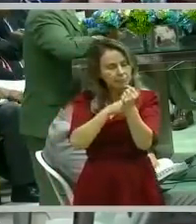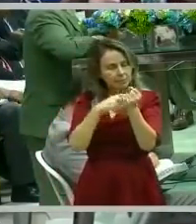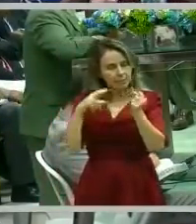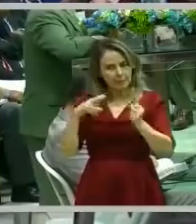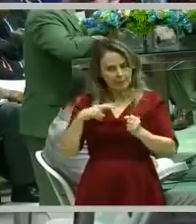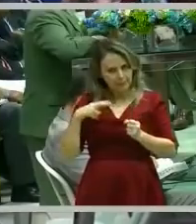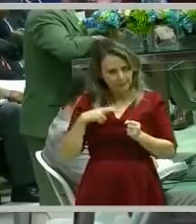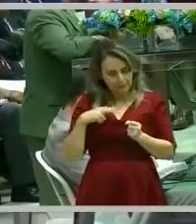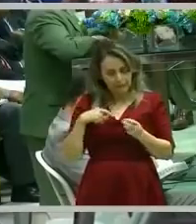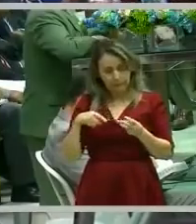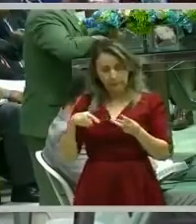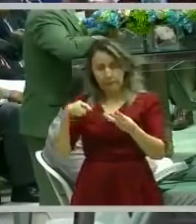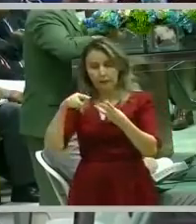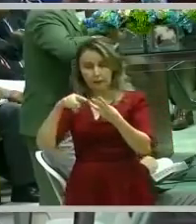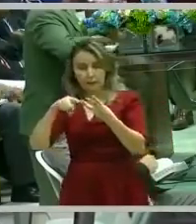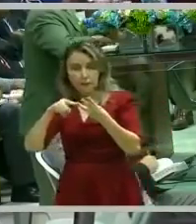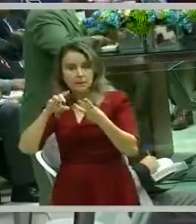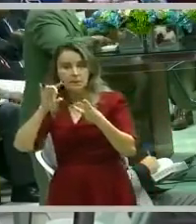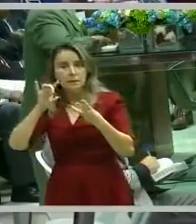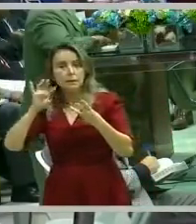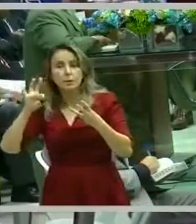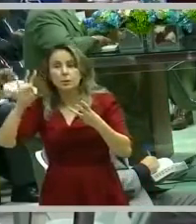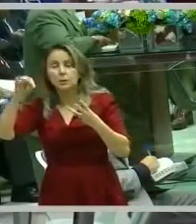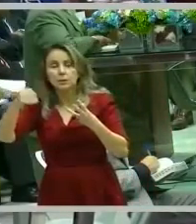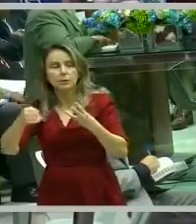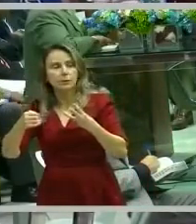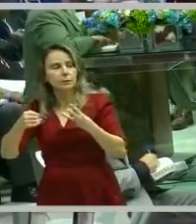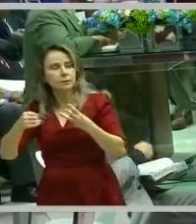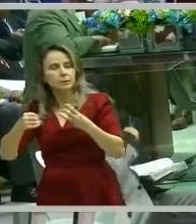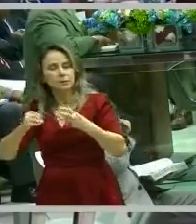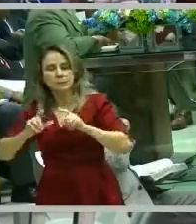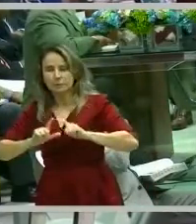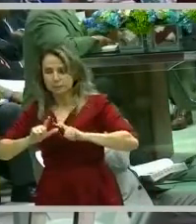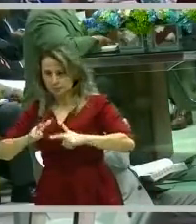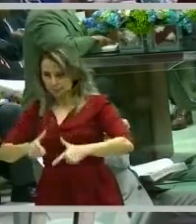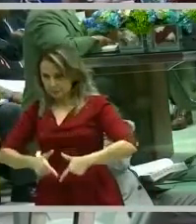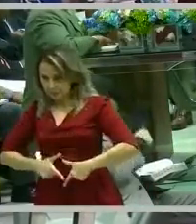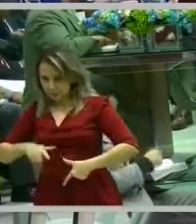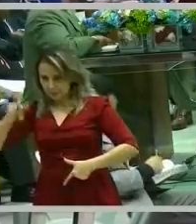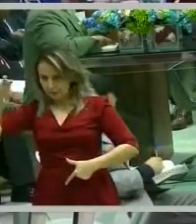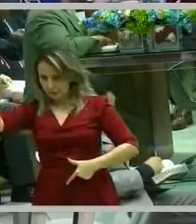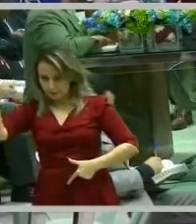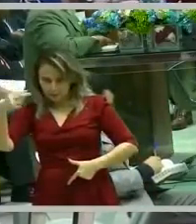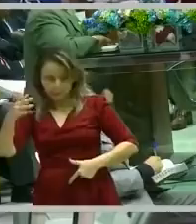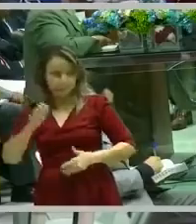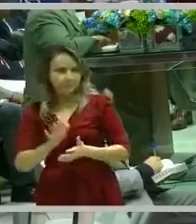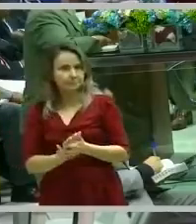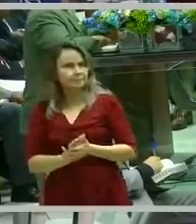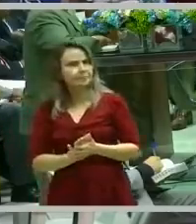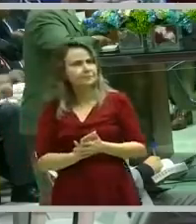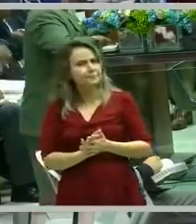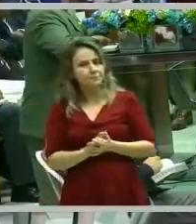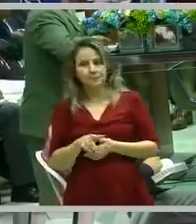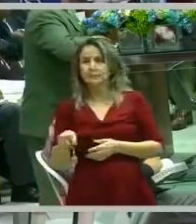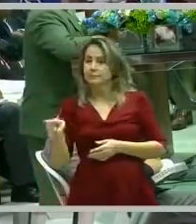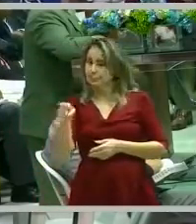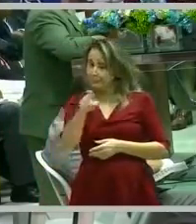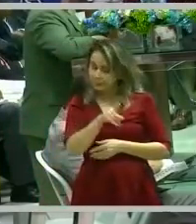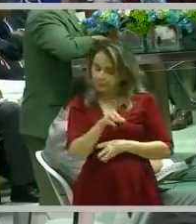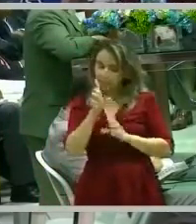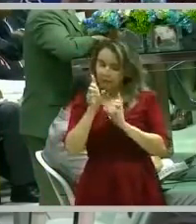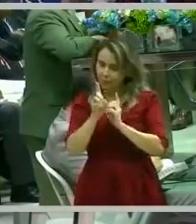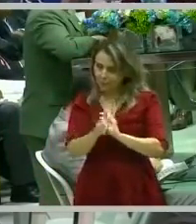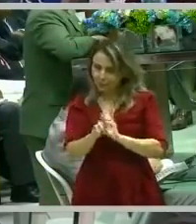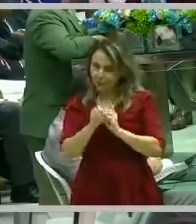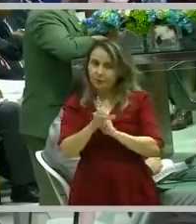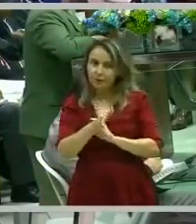todo Israel viu. Quem sabe dizer, vamos ver essa igreja doutrinada, desde que nasceu aqui em Alagoas, que